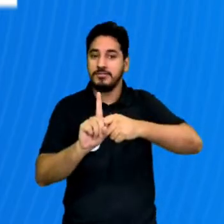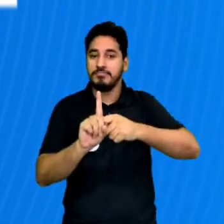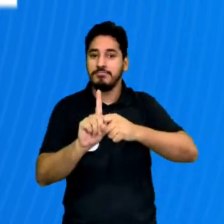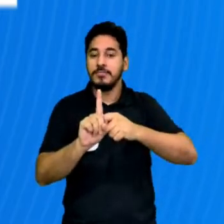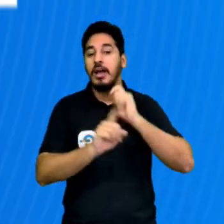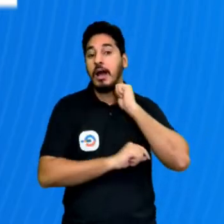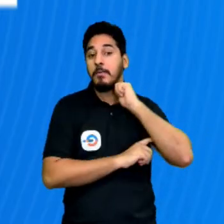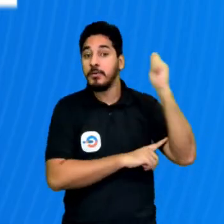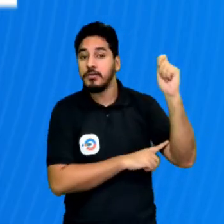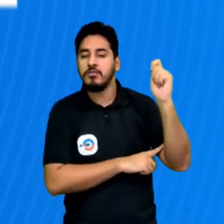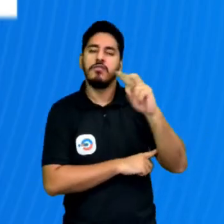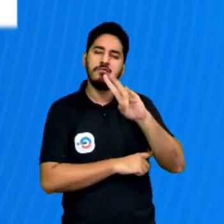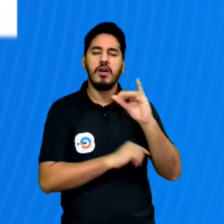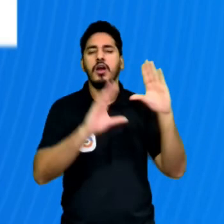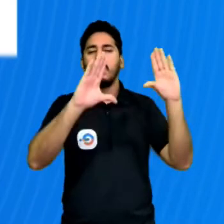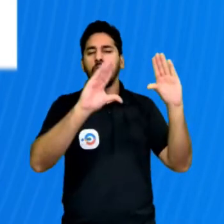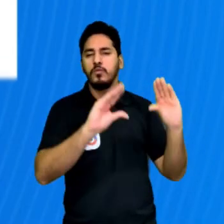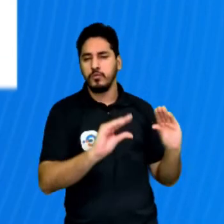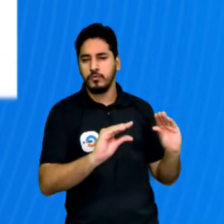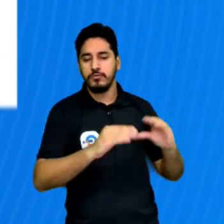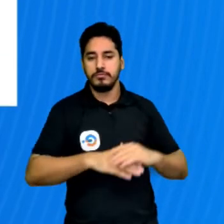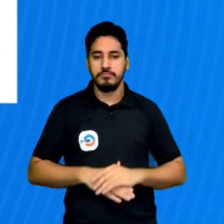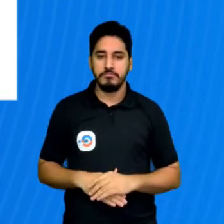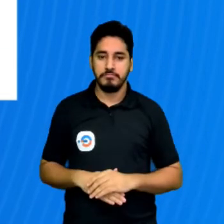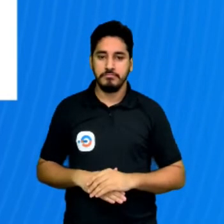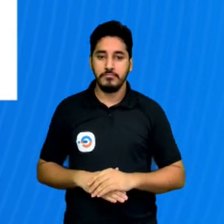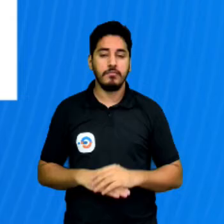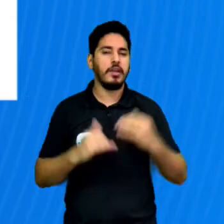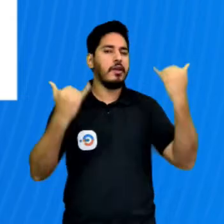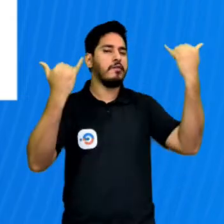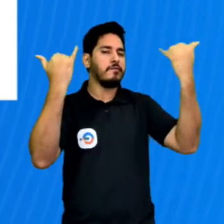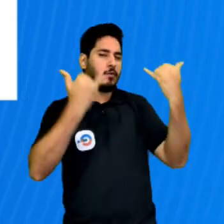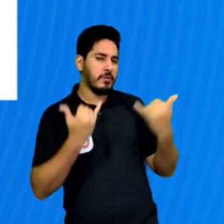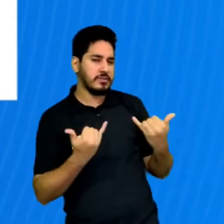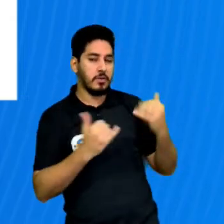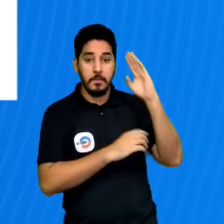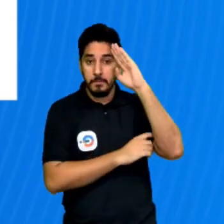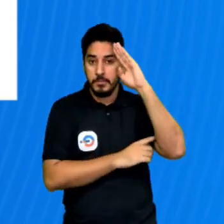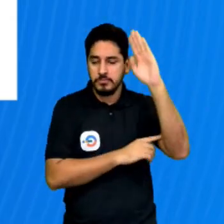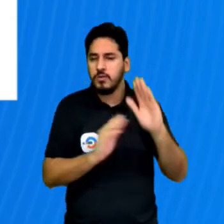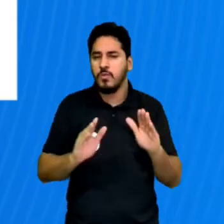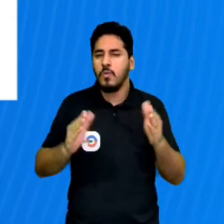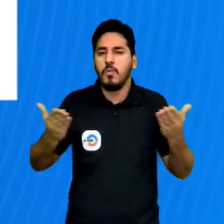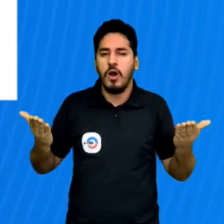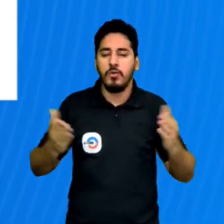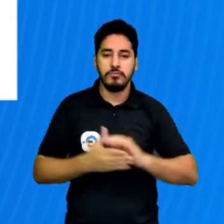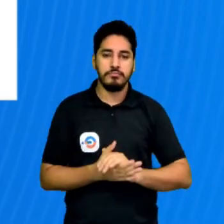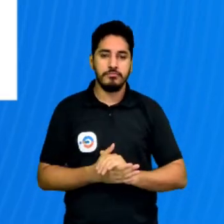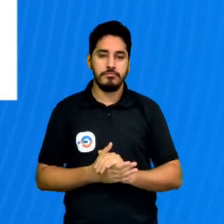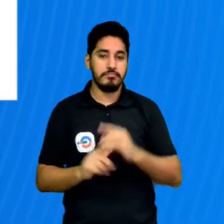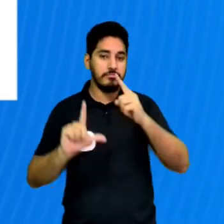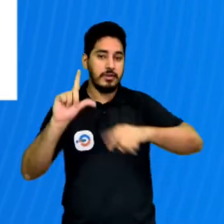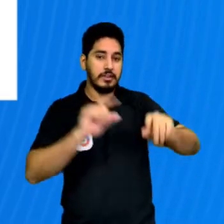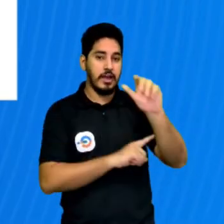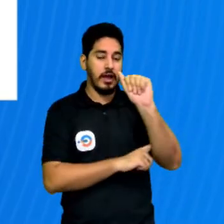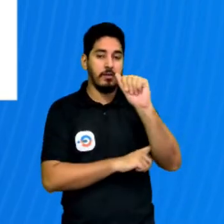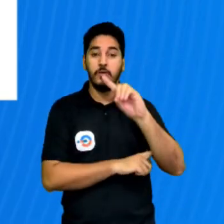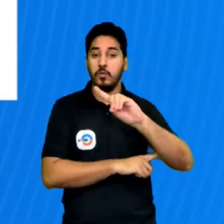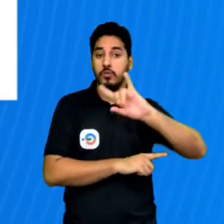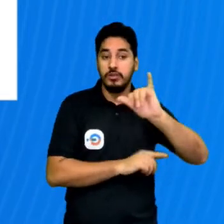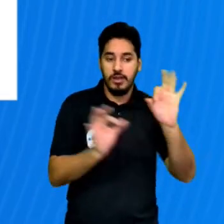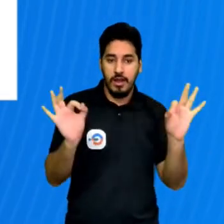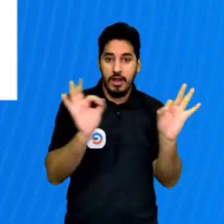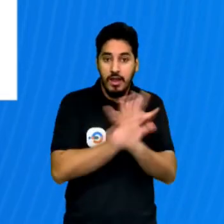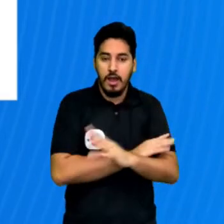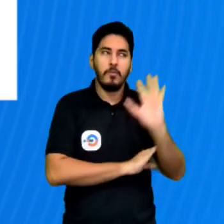se aproximem. A informação principal desse texto é: letra A, a data em que acaba o